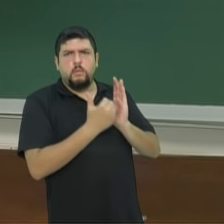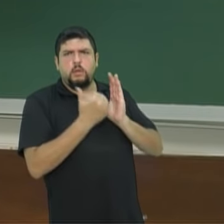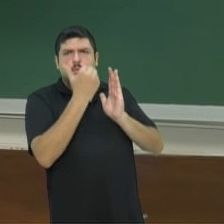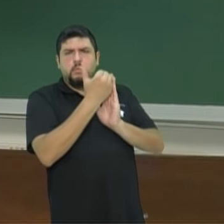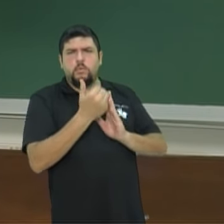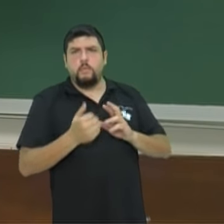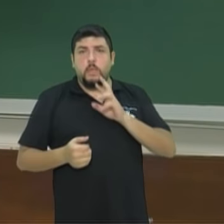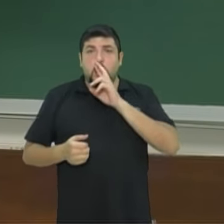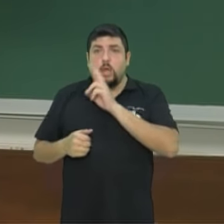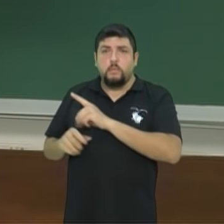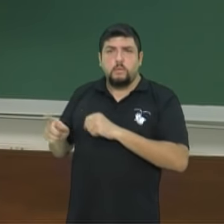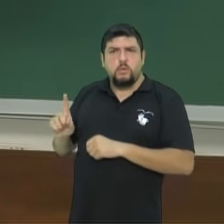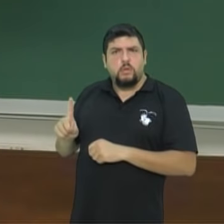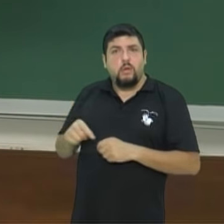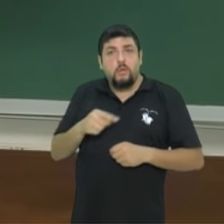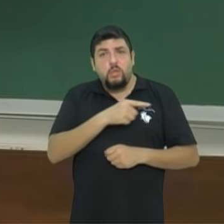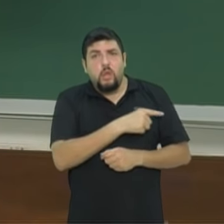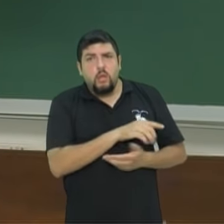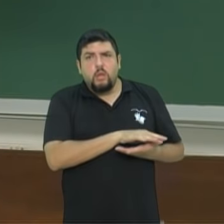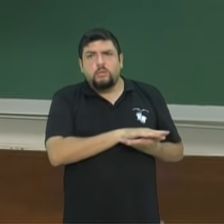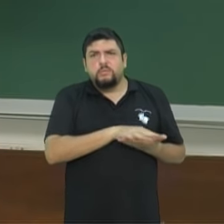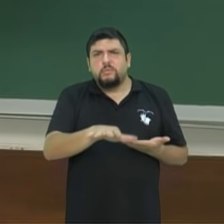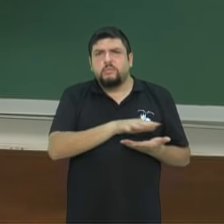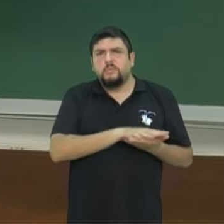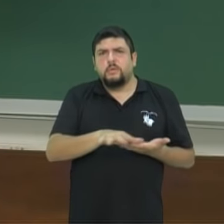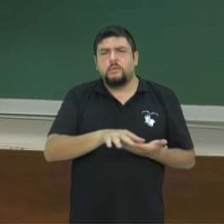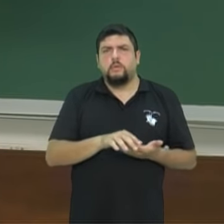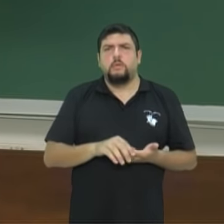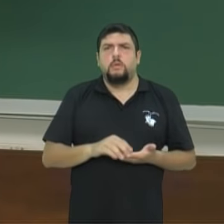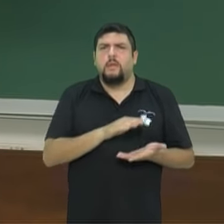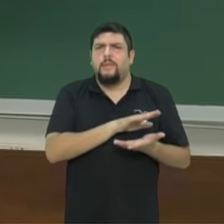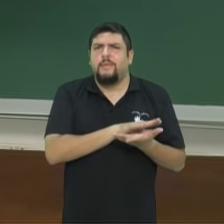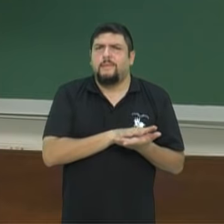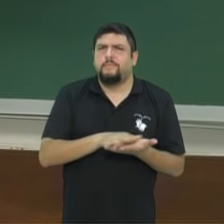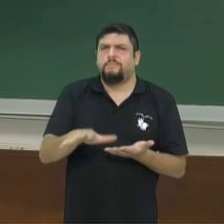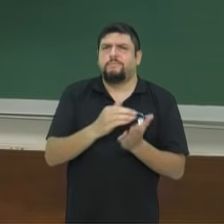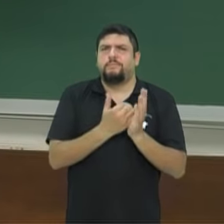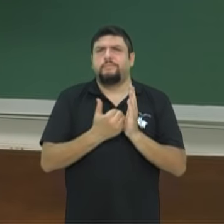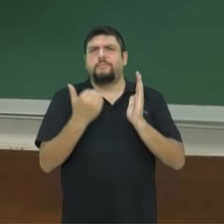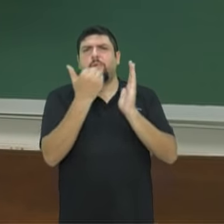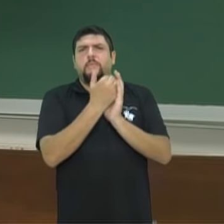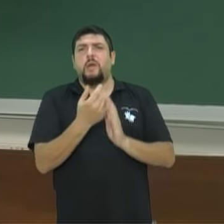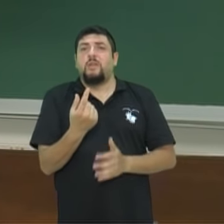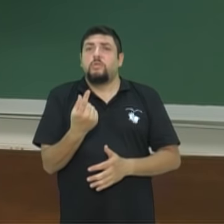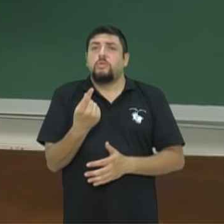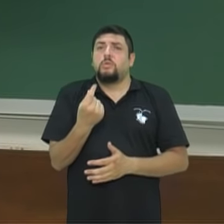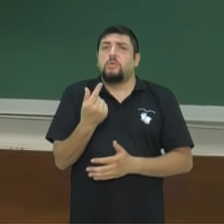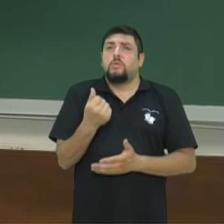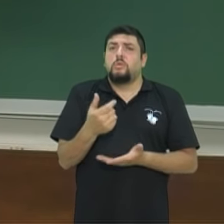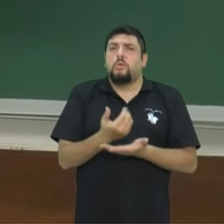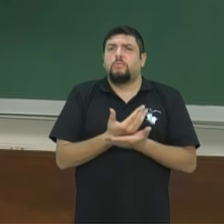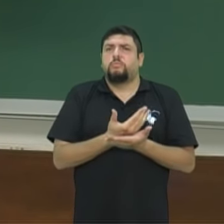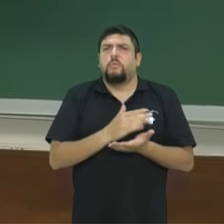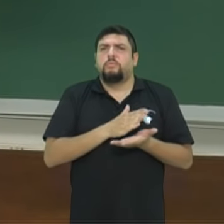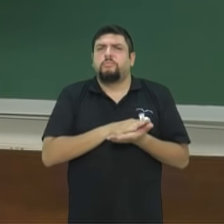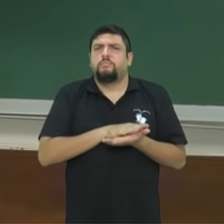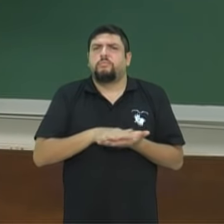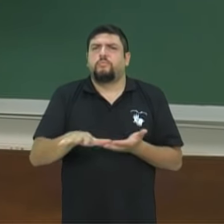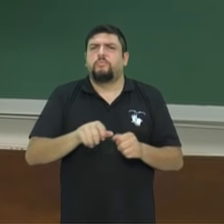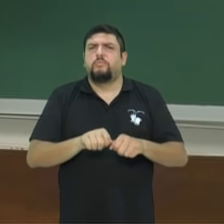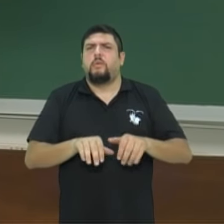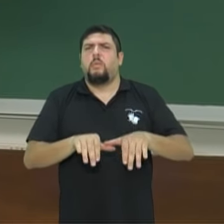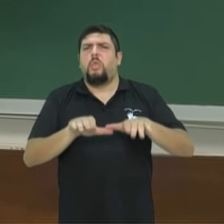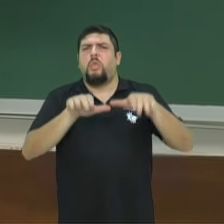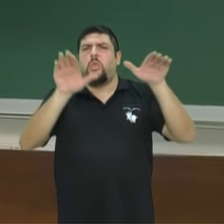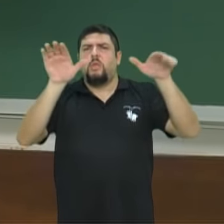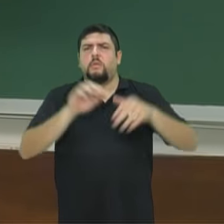pessoa responde, não, de gastos. Exagerou na dose de gastos. Ponto de exclamação. Como se estivesse também fazendo